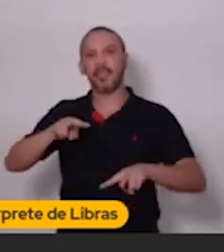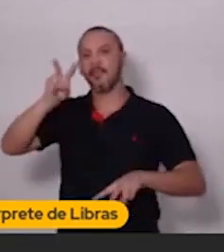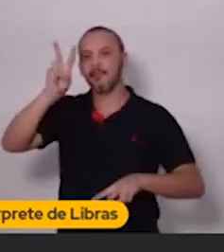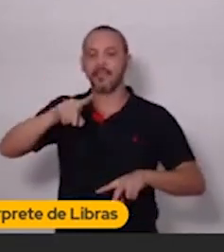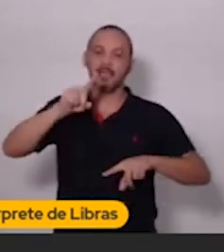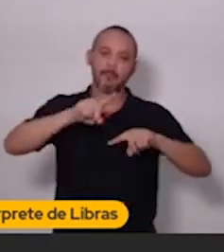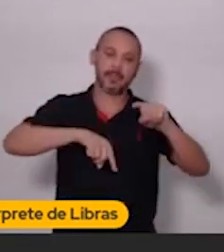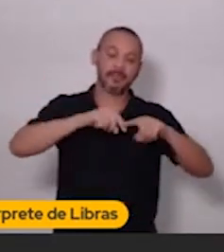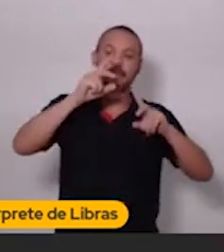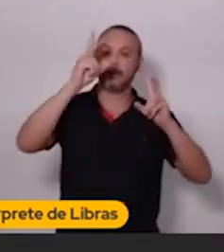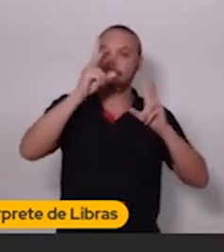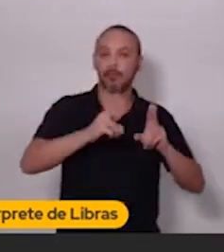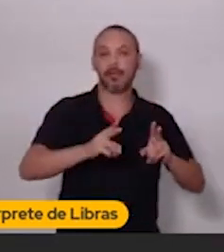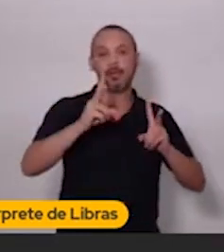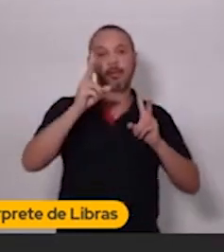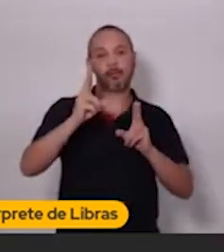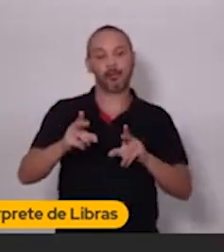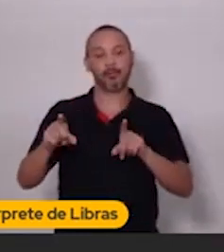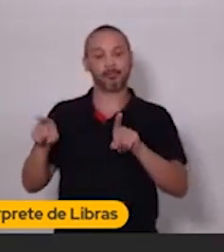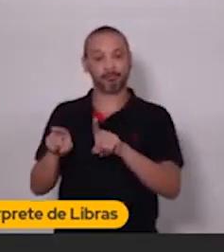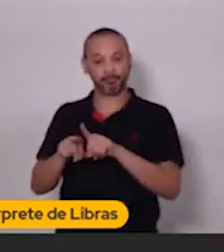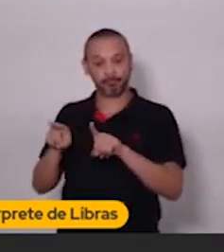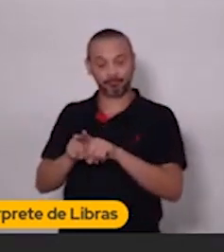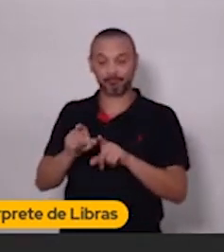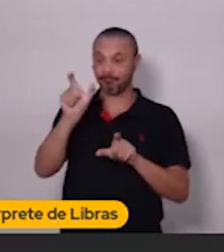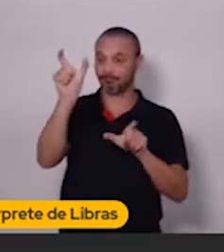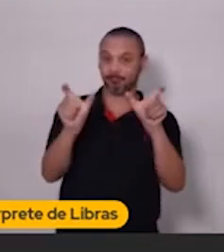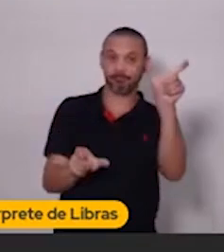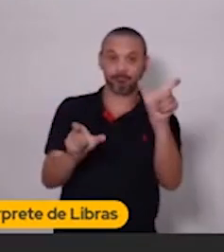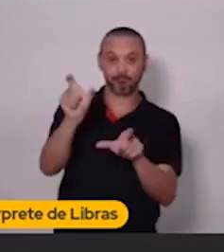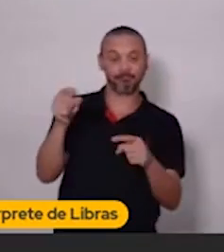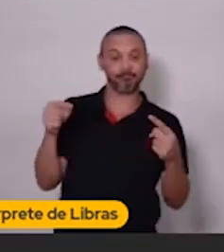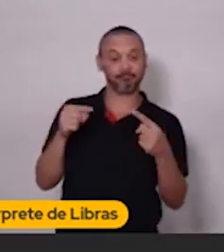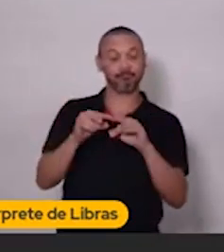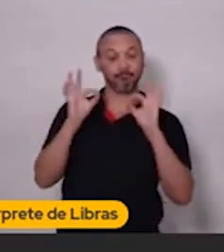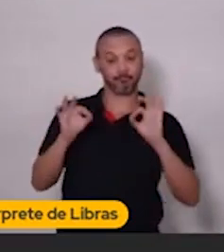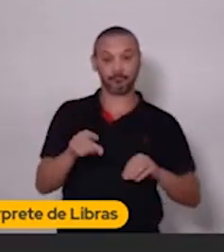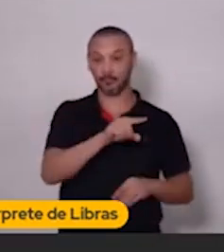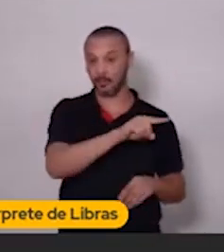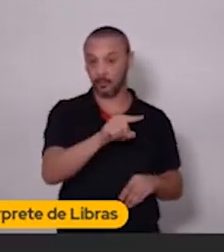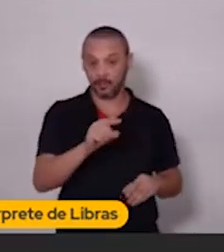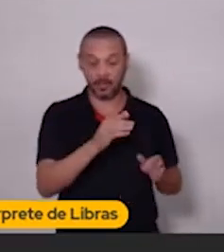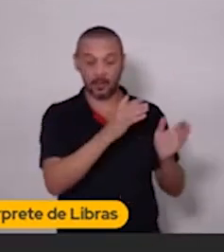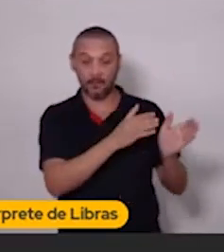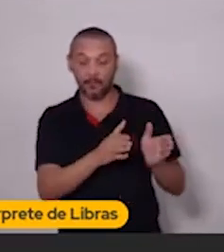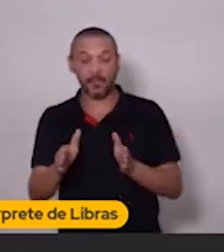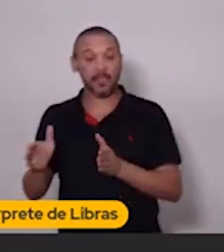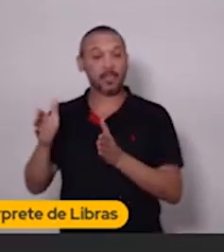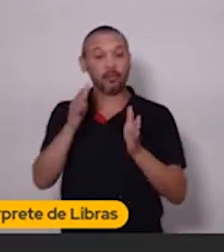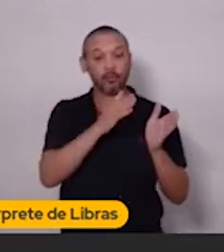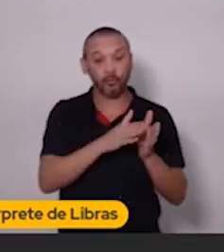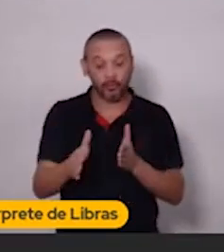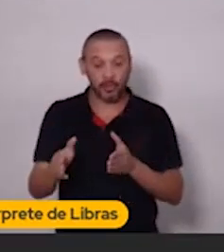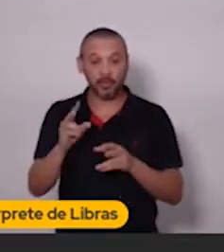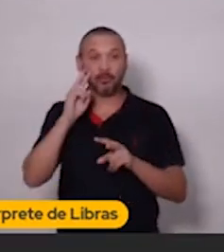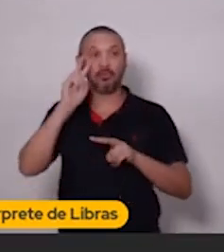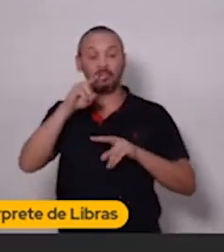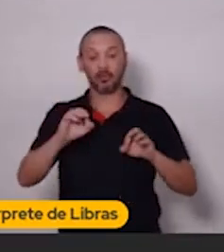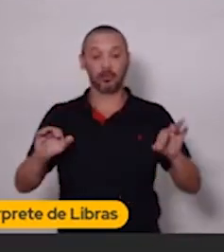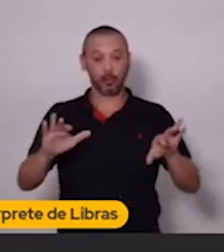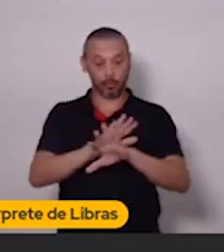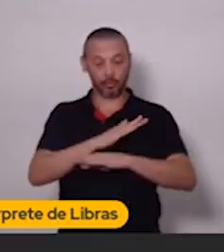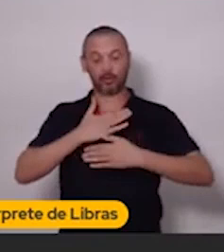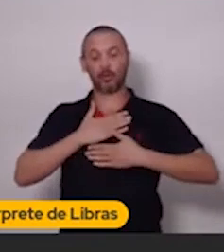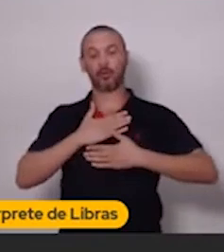mesmas coisas e olhar para a cara daqueles personagens. Então, se você puder deixar o vídeo descansar um pouco e voltar para ele antes